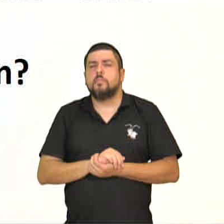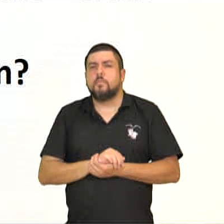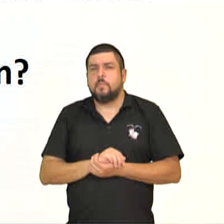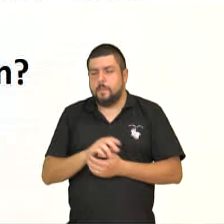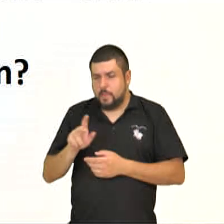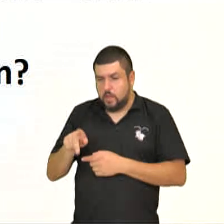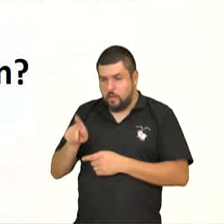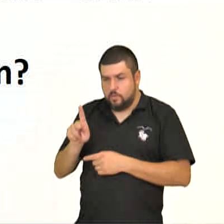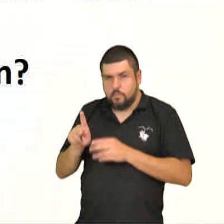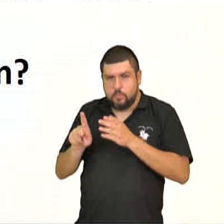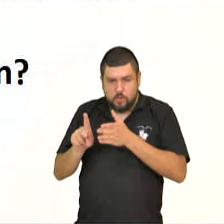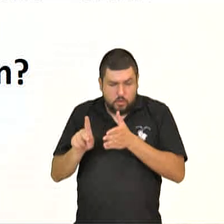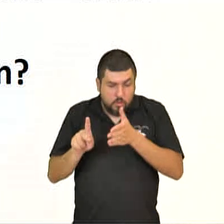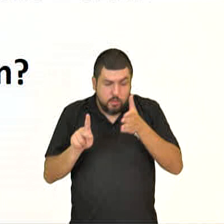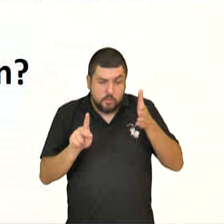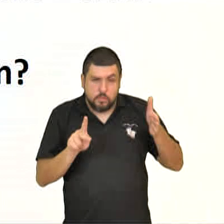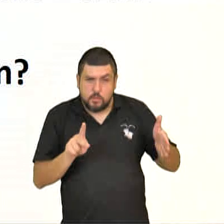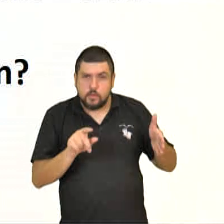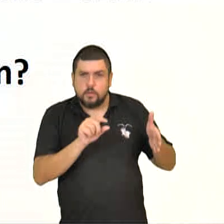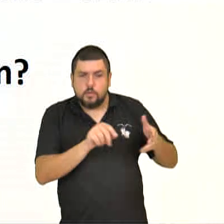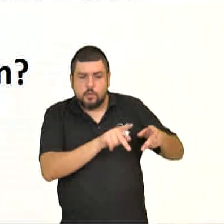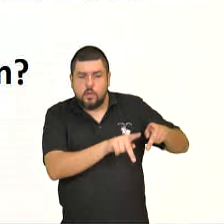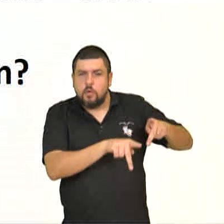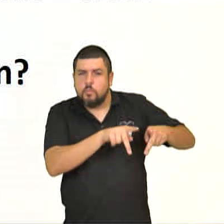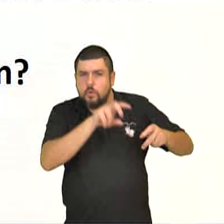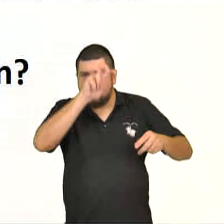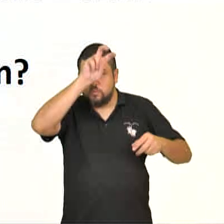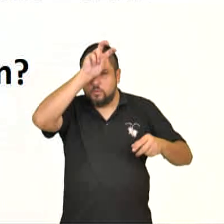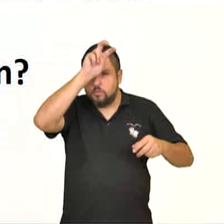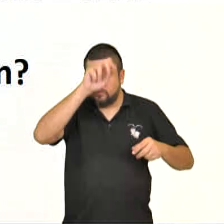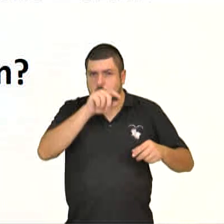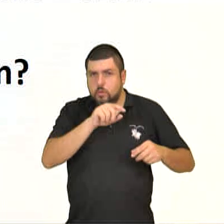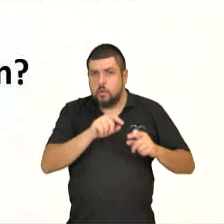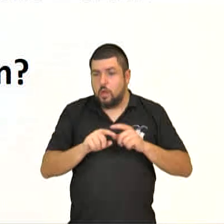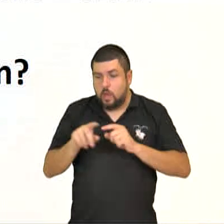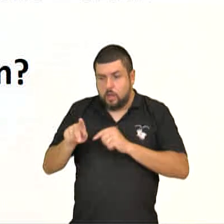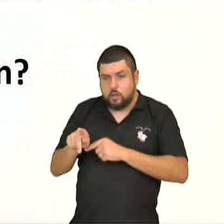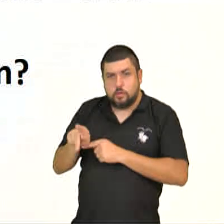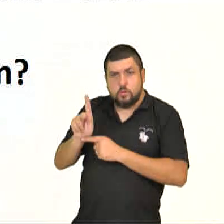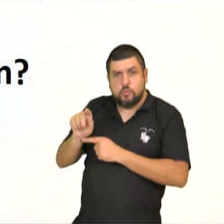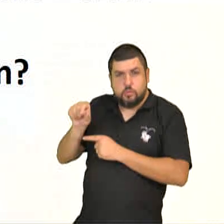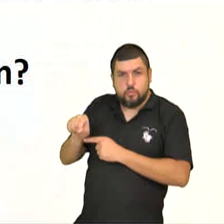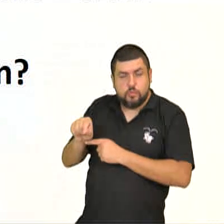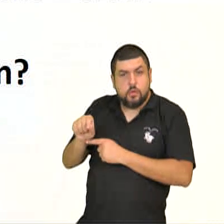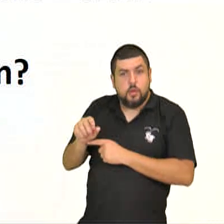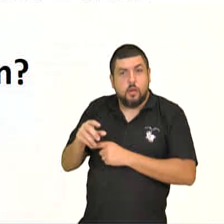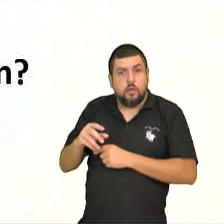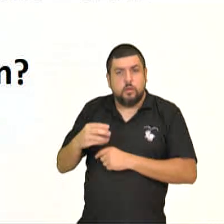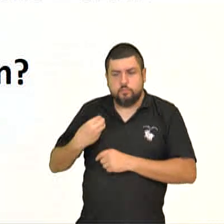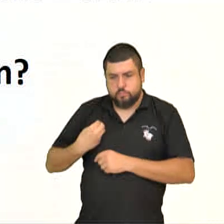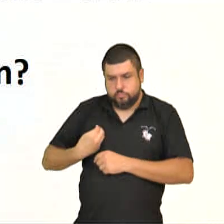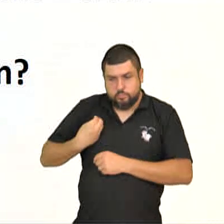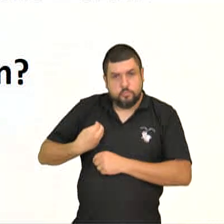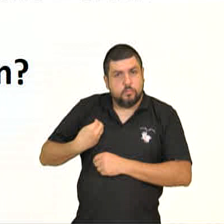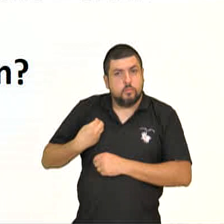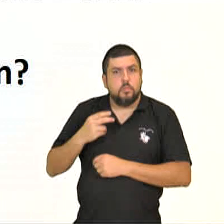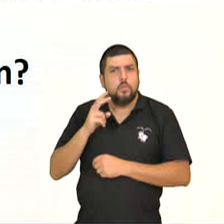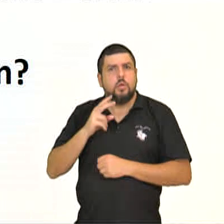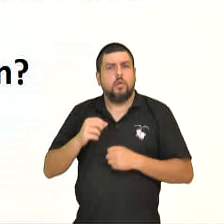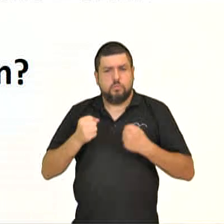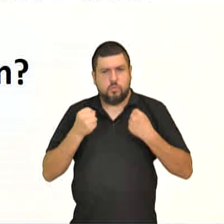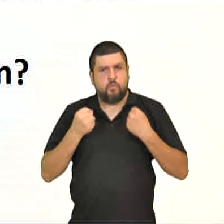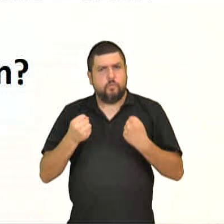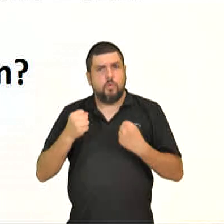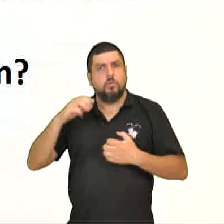mesmo tempo, a necessidade dos cuxitas terem um forte exército para se protegerem de invasões. No reino de Cuxi,